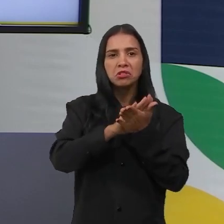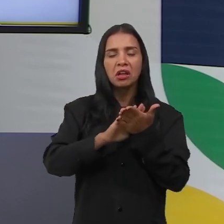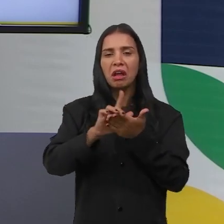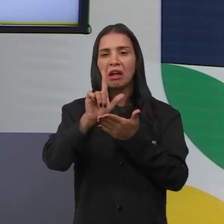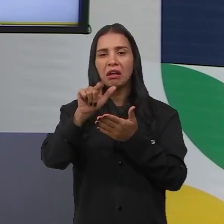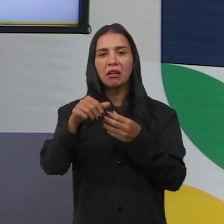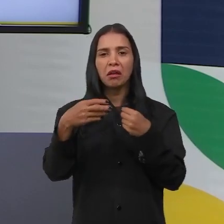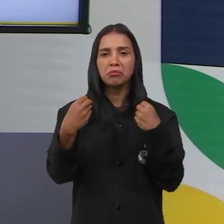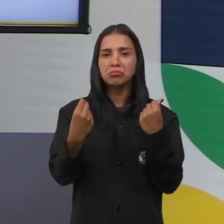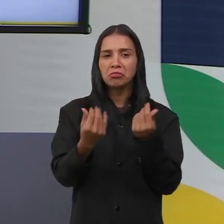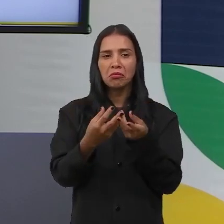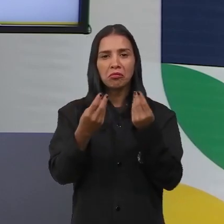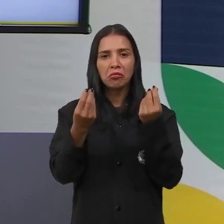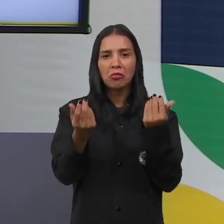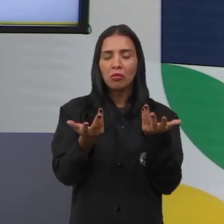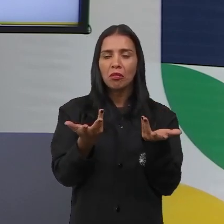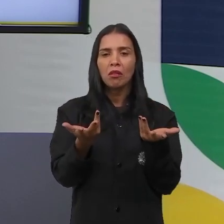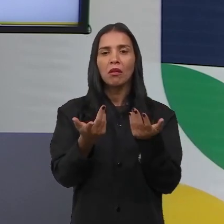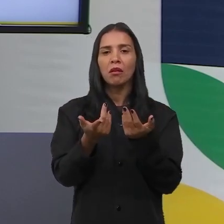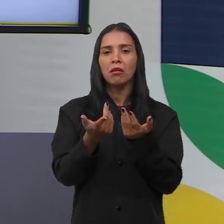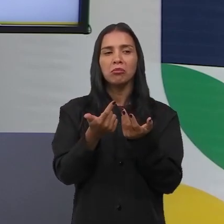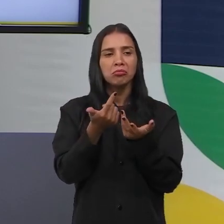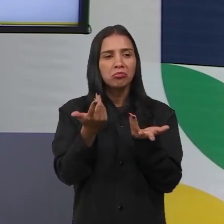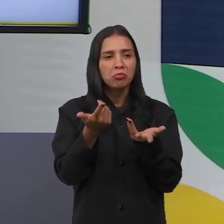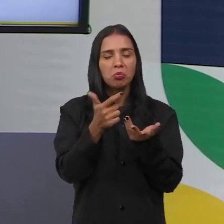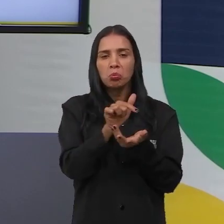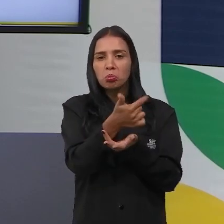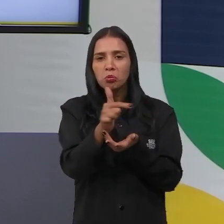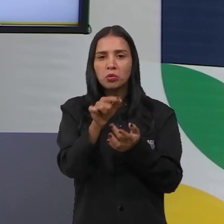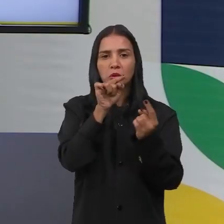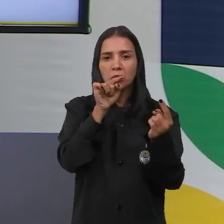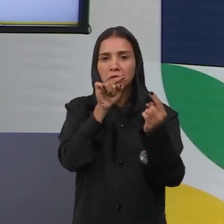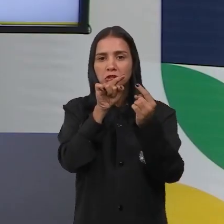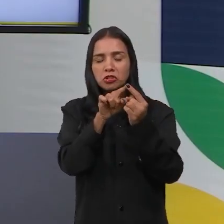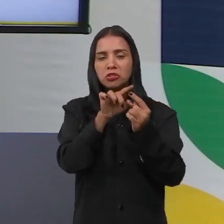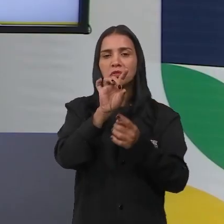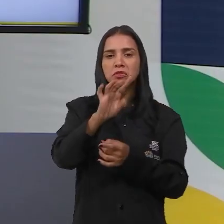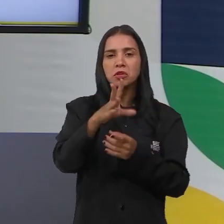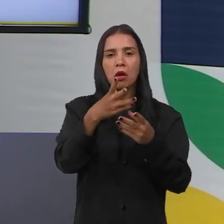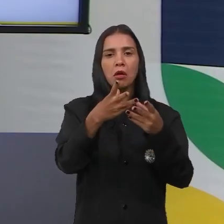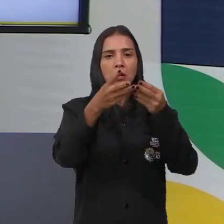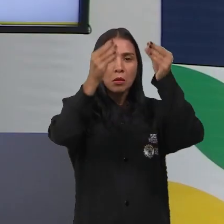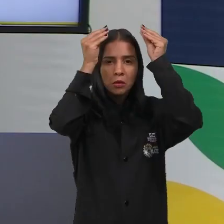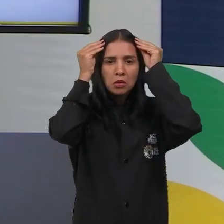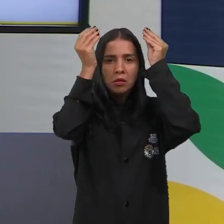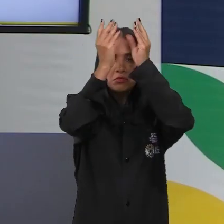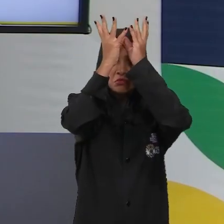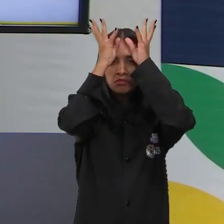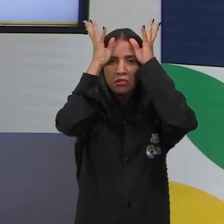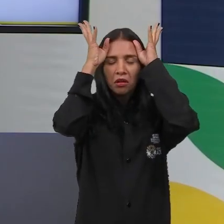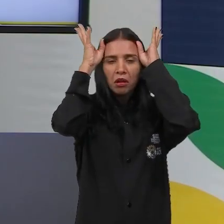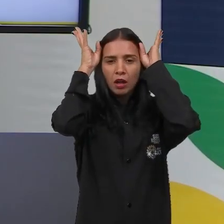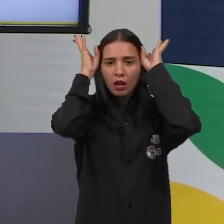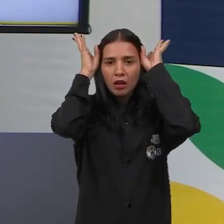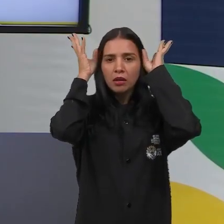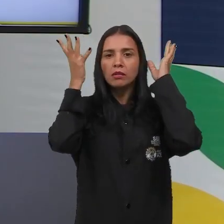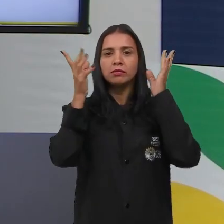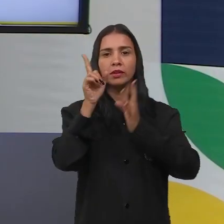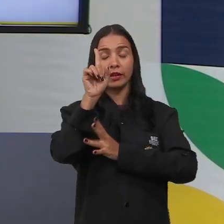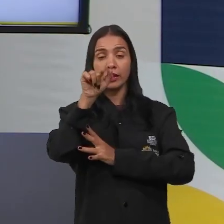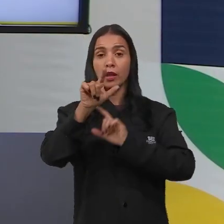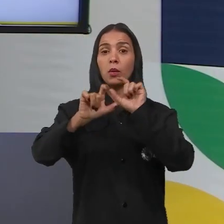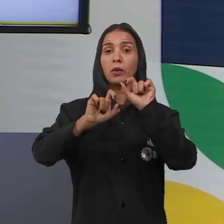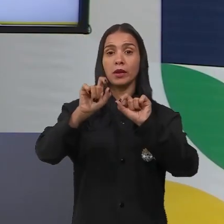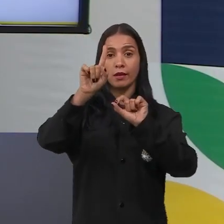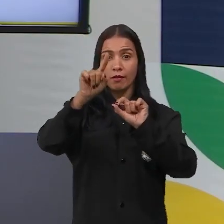que consiga expressar de fato o uso do cocar, que é um elemento